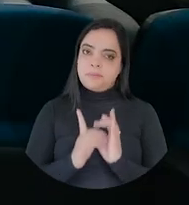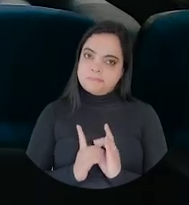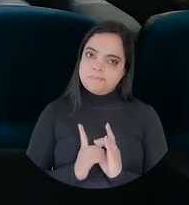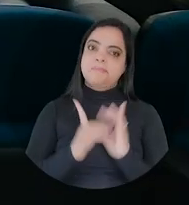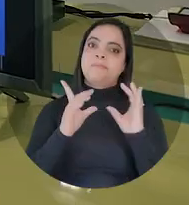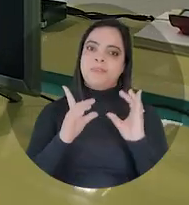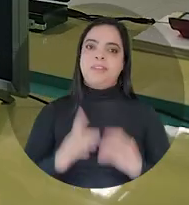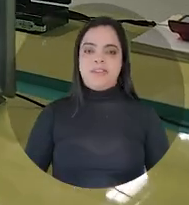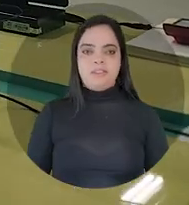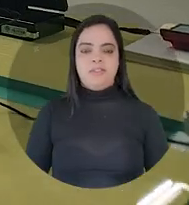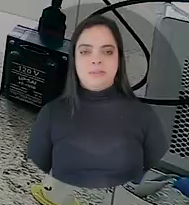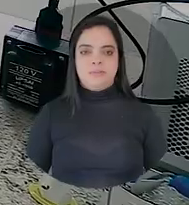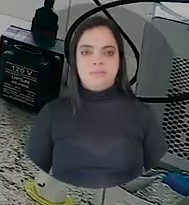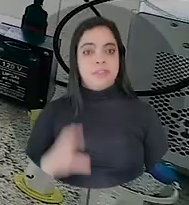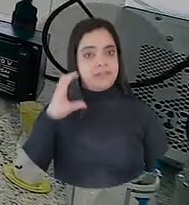democrática,